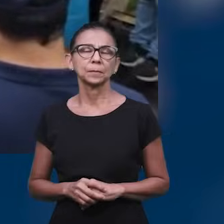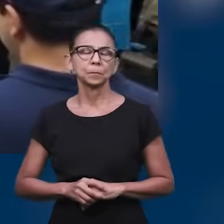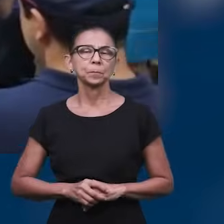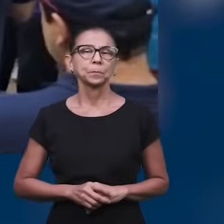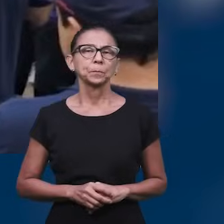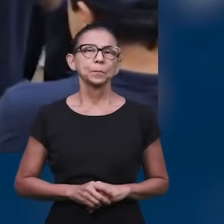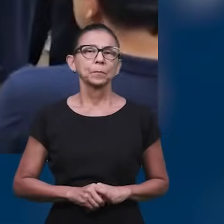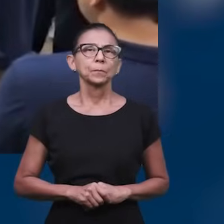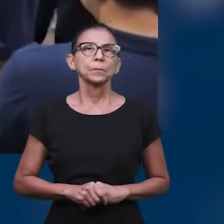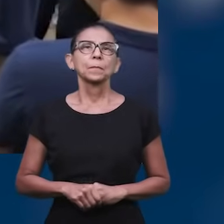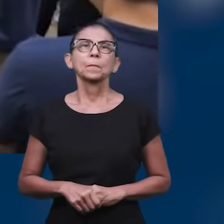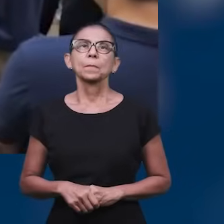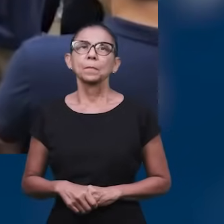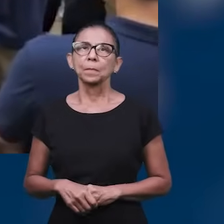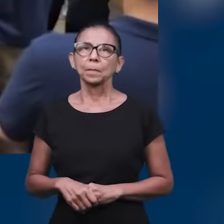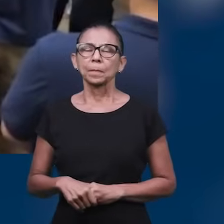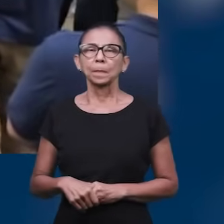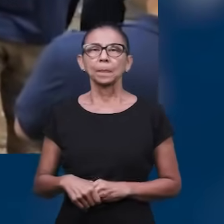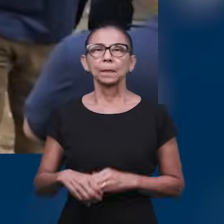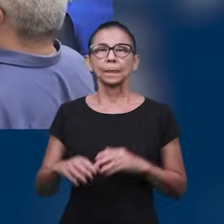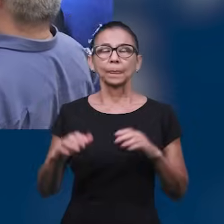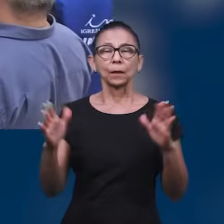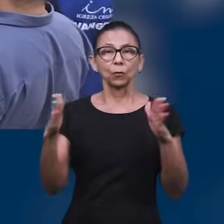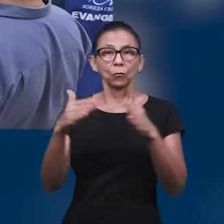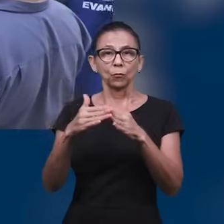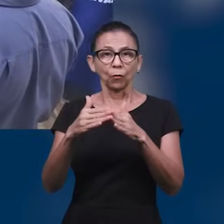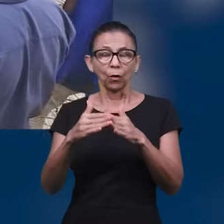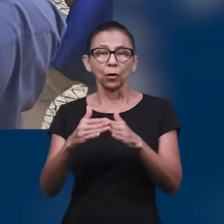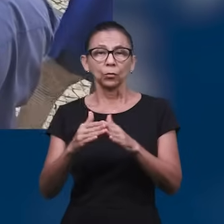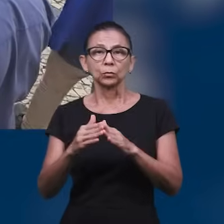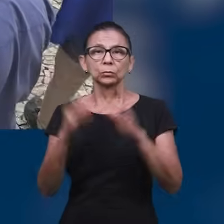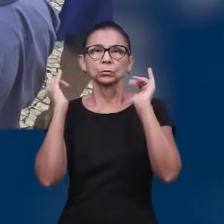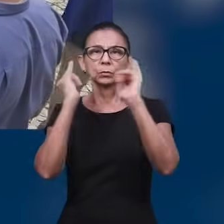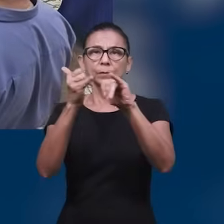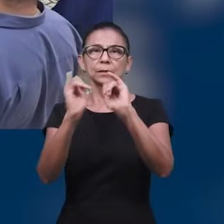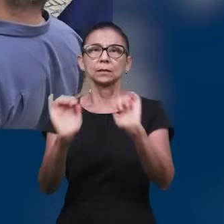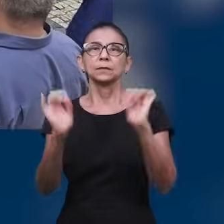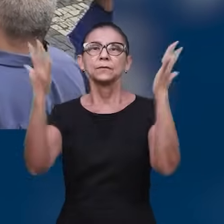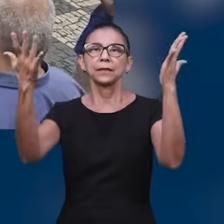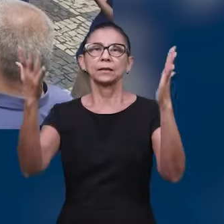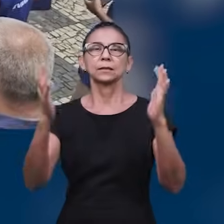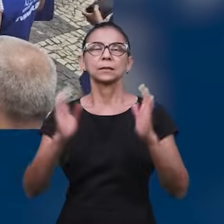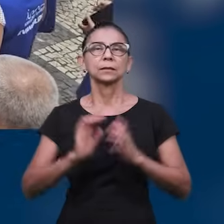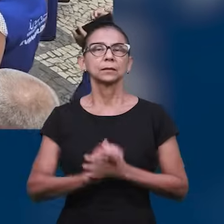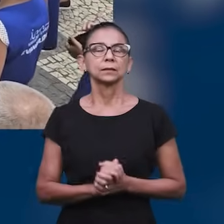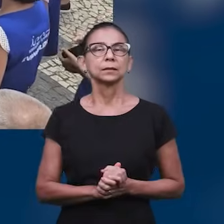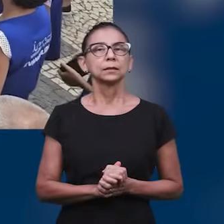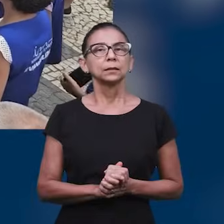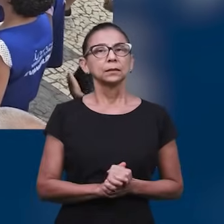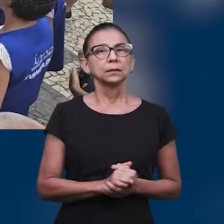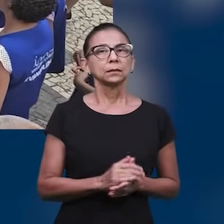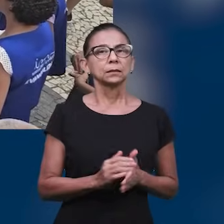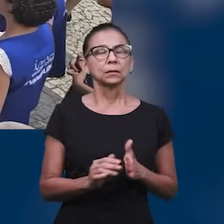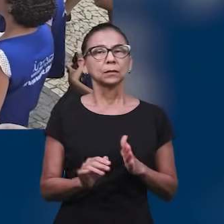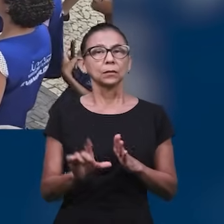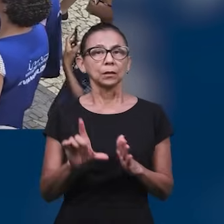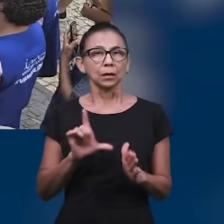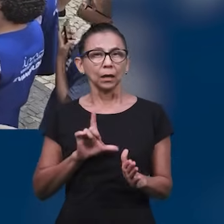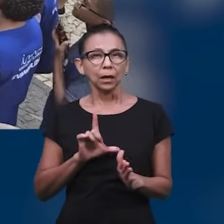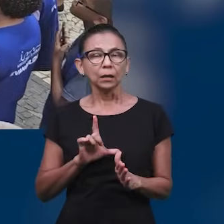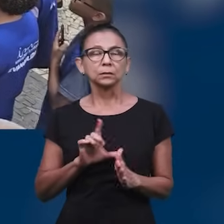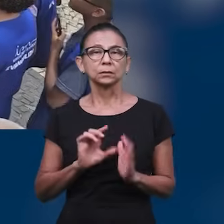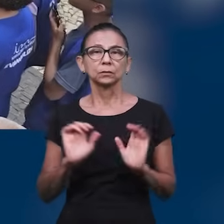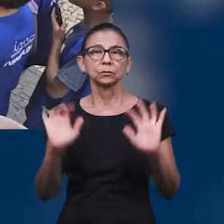preparatórias. Muitos trabalhos de evangelização com foco no Trombetas e Festas foram feitos. Inclusive, na véspera do evento, tivemos uma